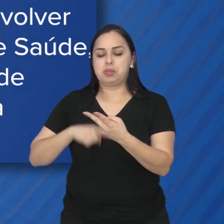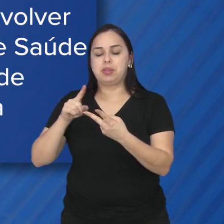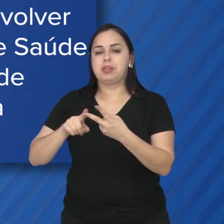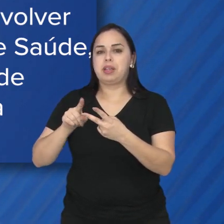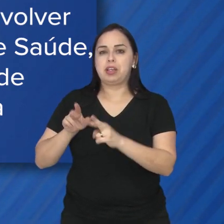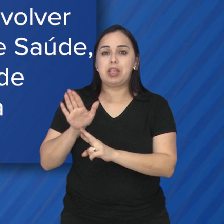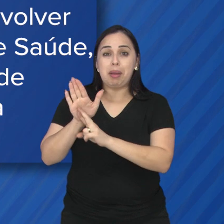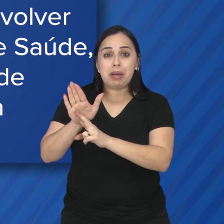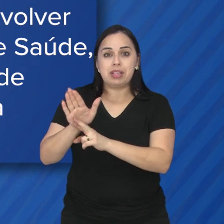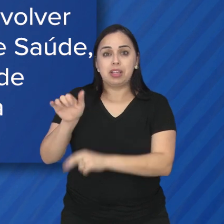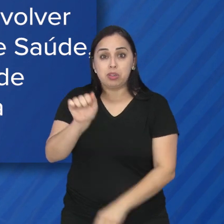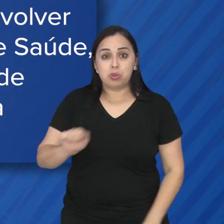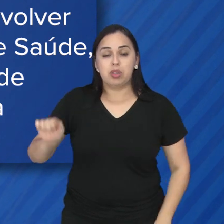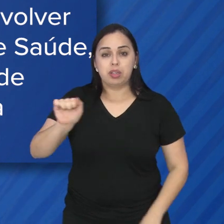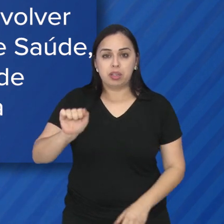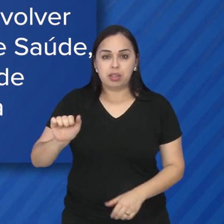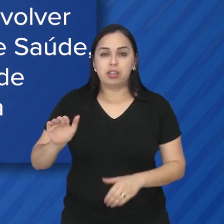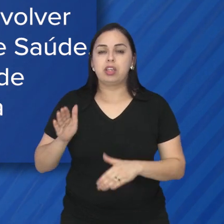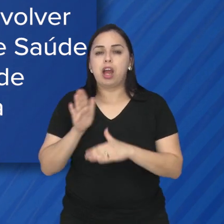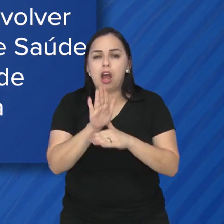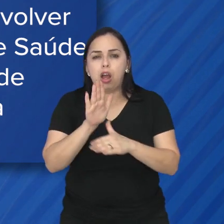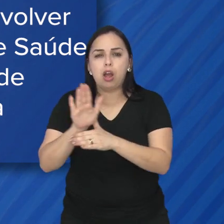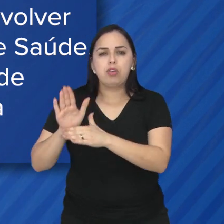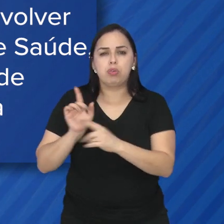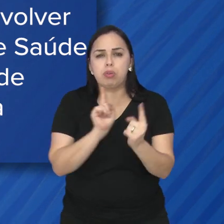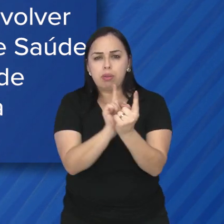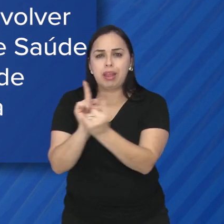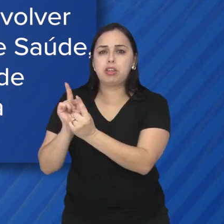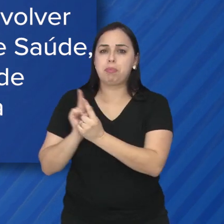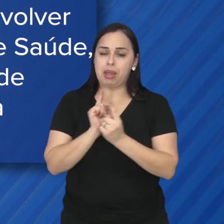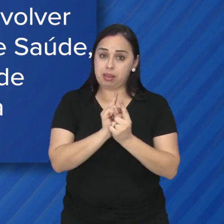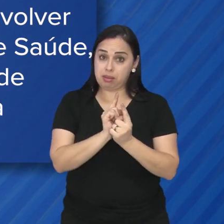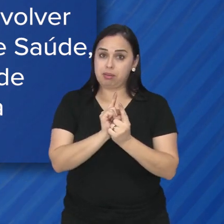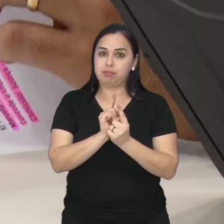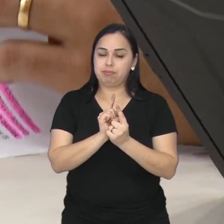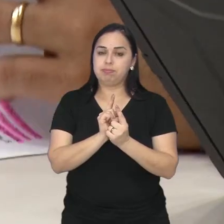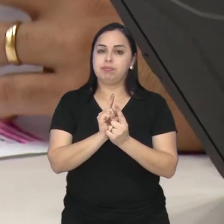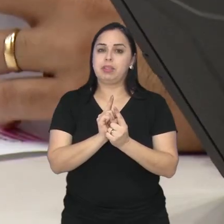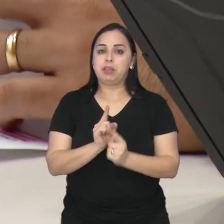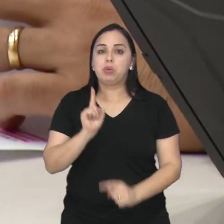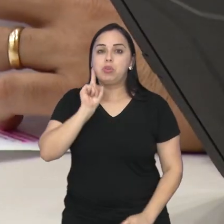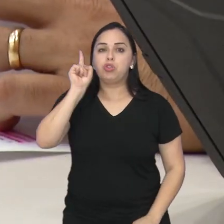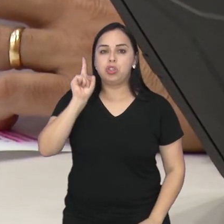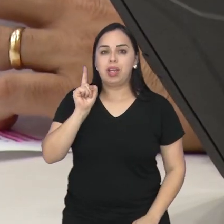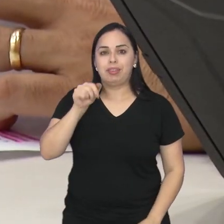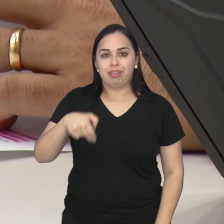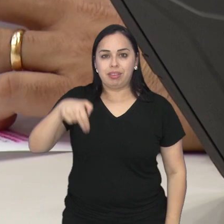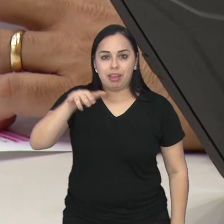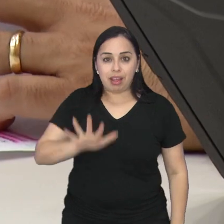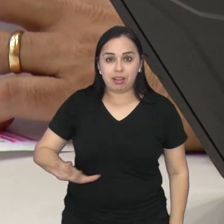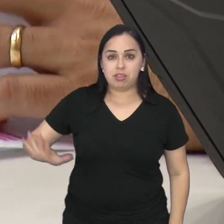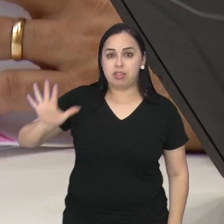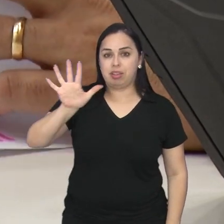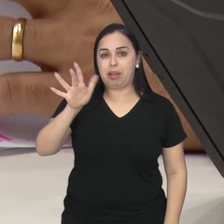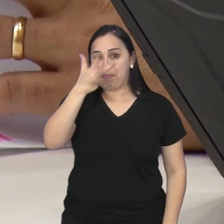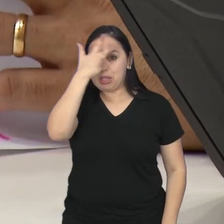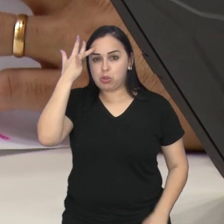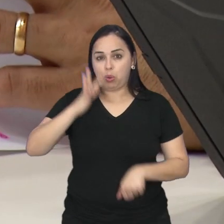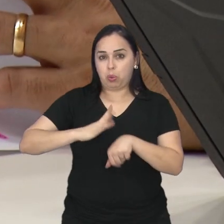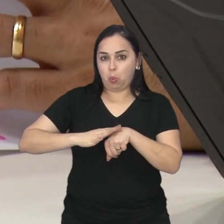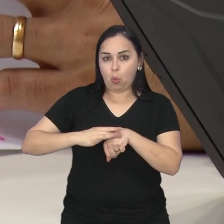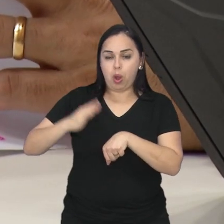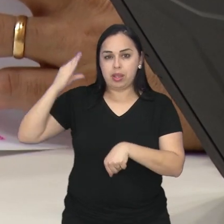e representantes de associações que ajudam a atender casos da doença. Inclusive, essa data, o Dia Nacional da Pessoa